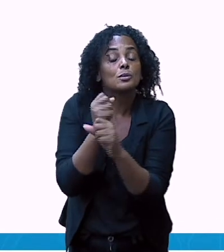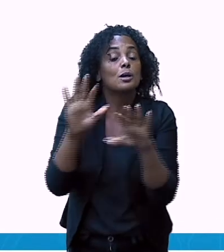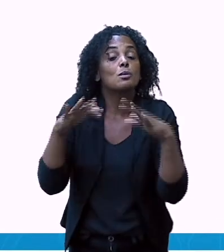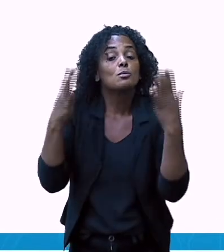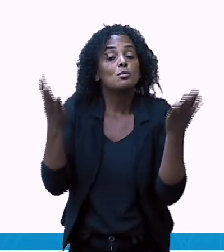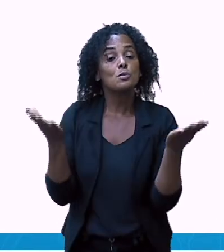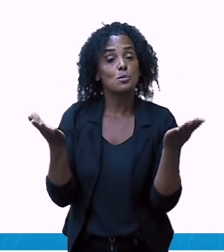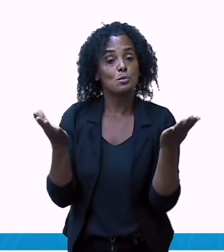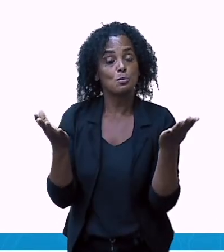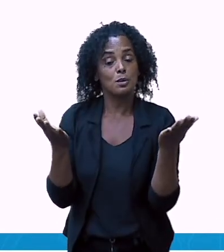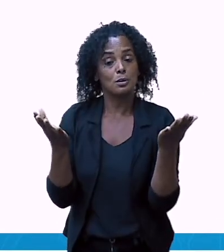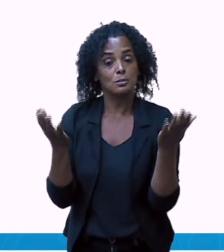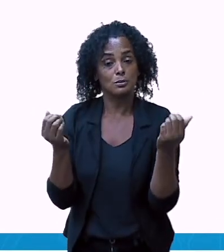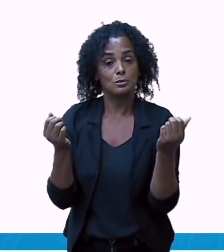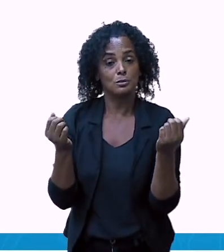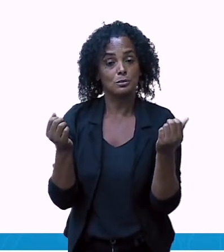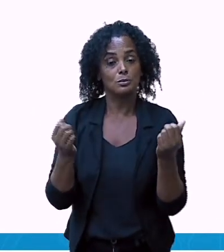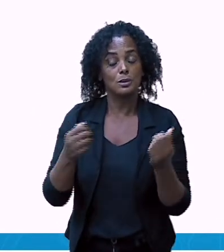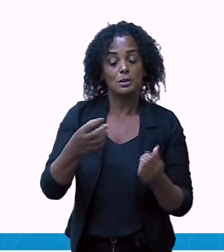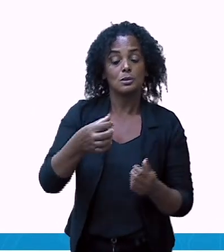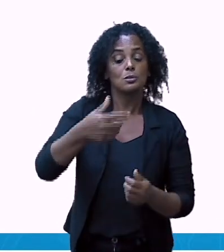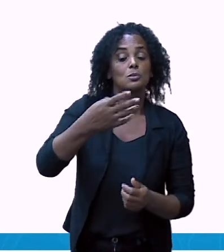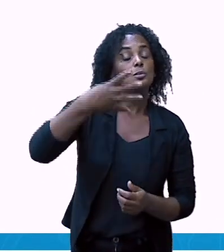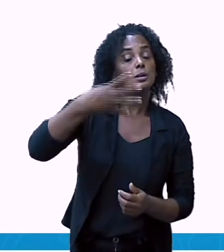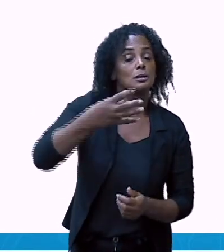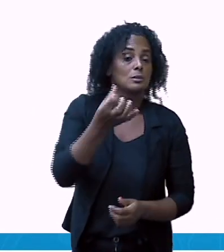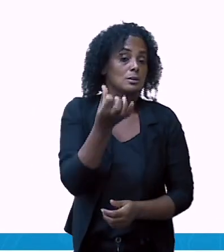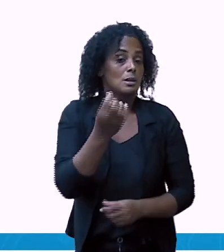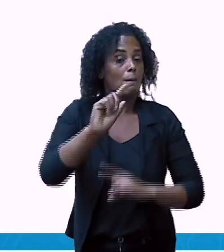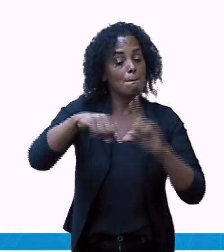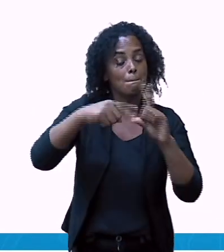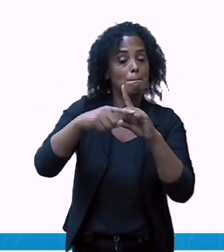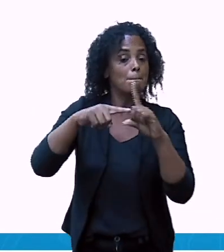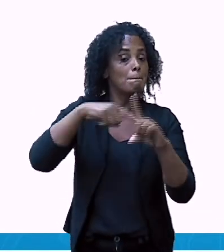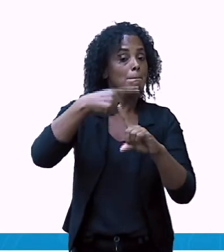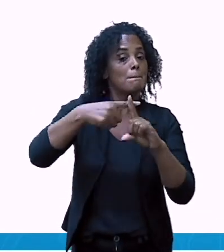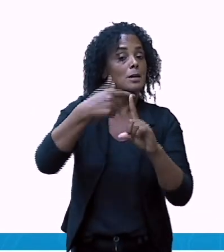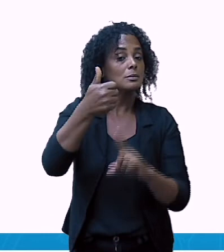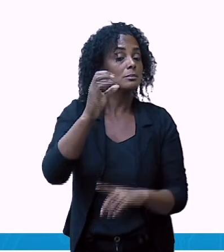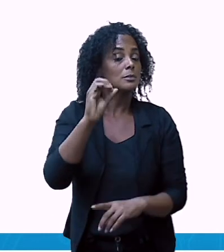toda esta expressão. 46 mais 10 vai dar